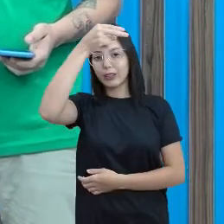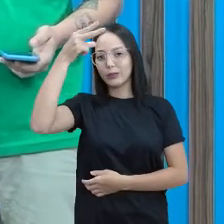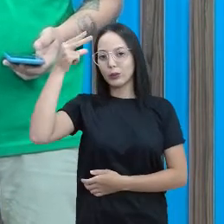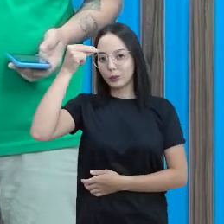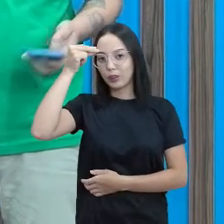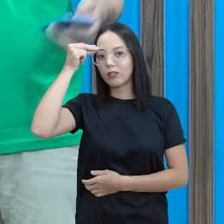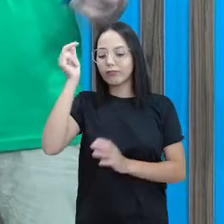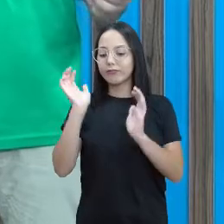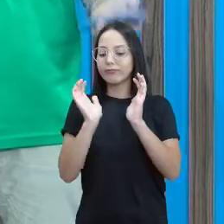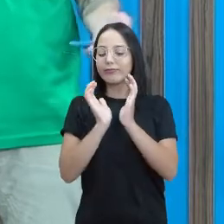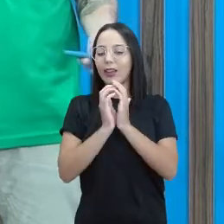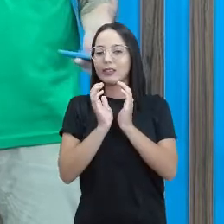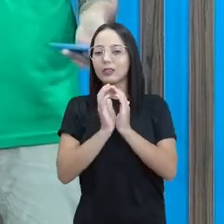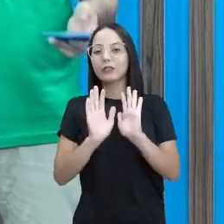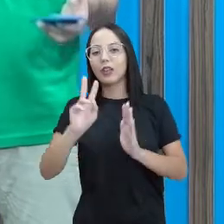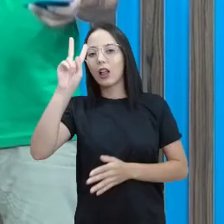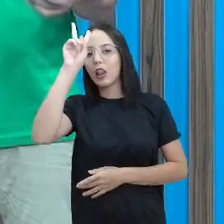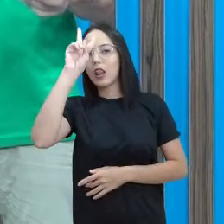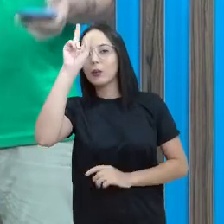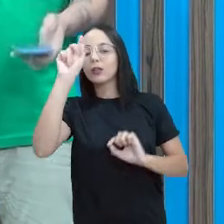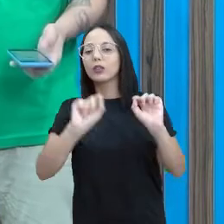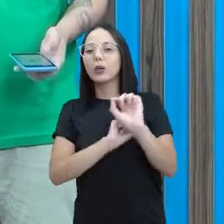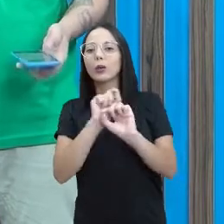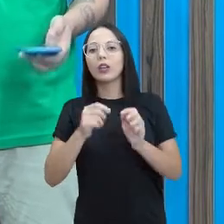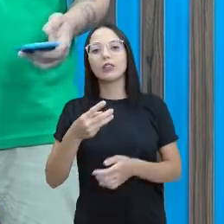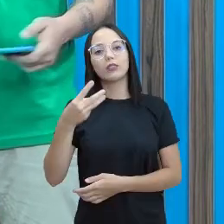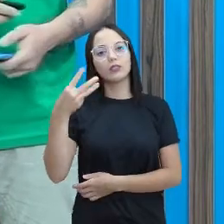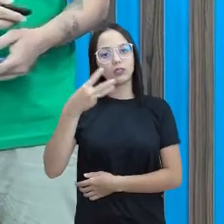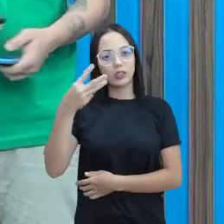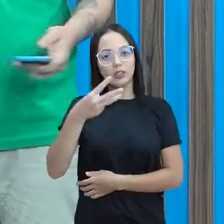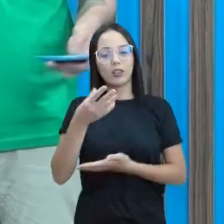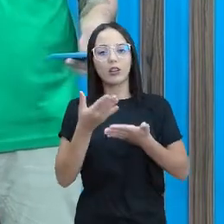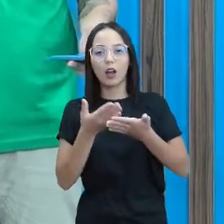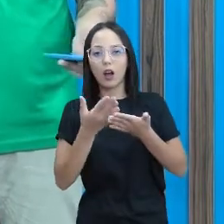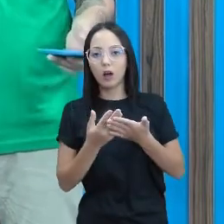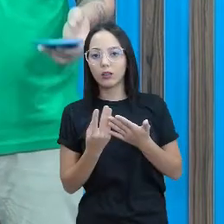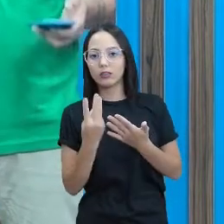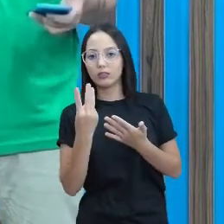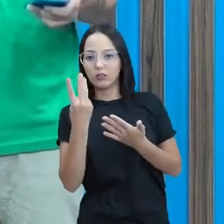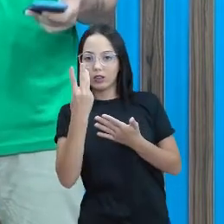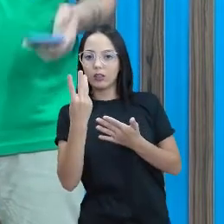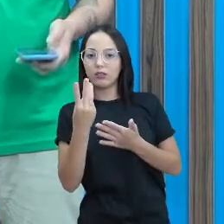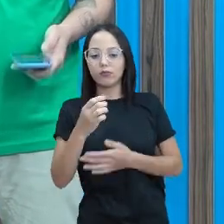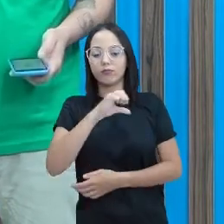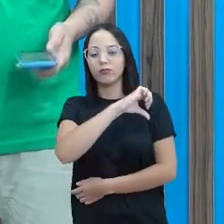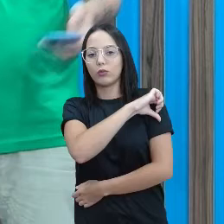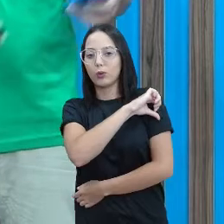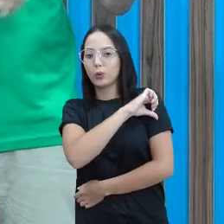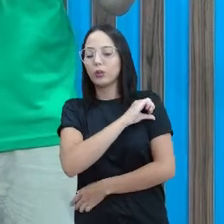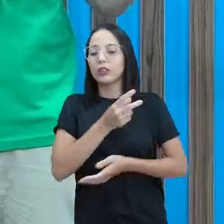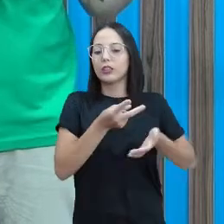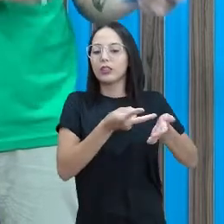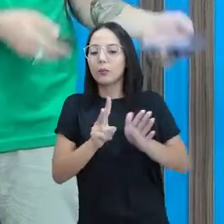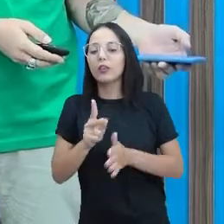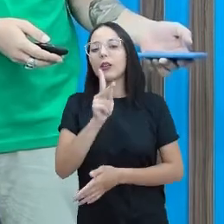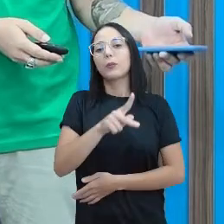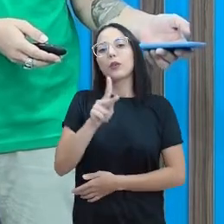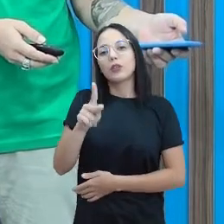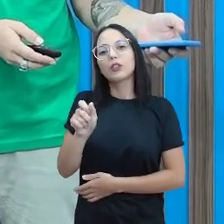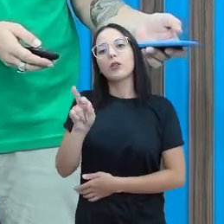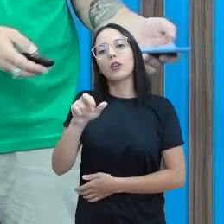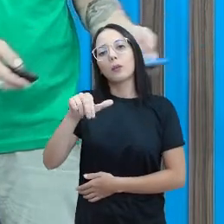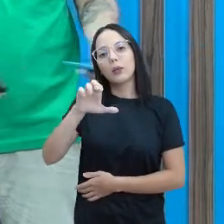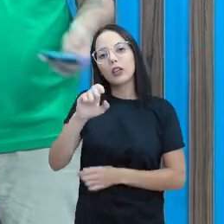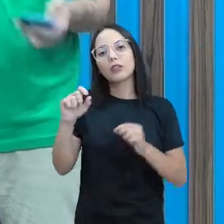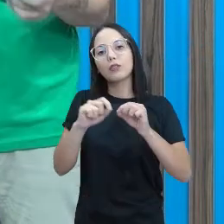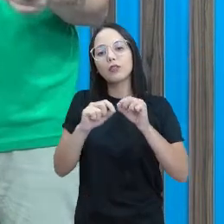do Recife, né? Lembrando que essa é a terceira aula de um bloco de 3 aulas para o nono ano dessa semana. A professora Briane fez as 2